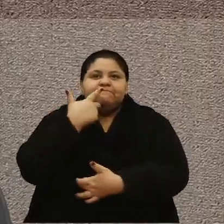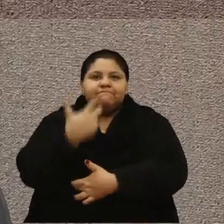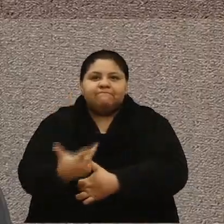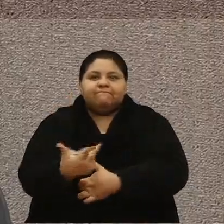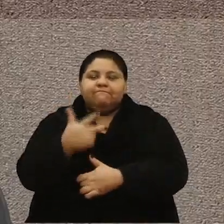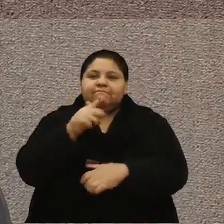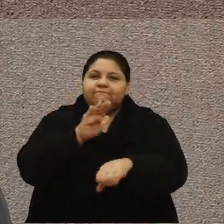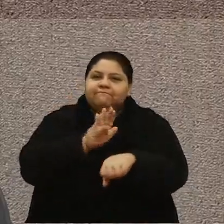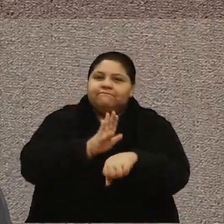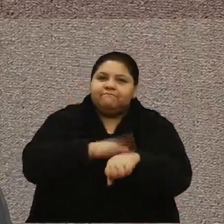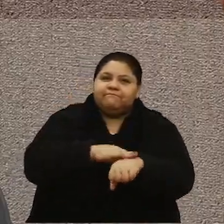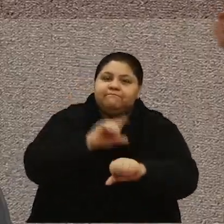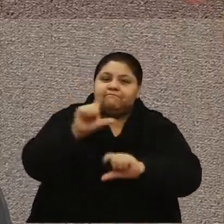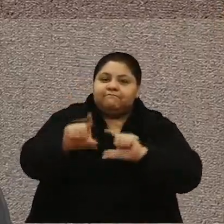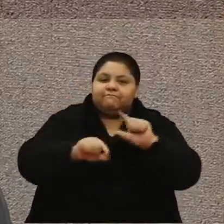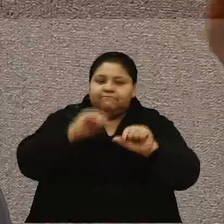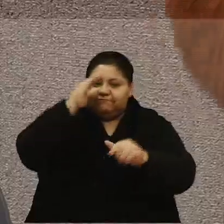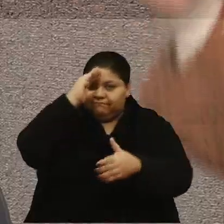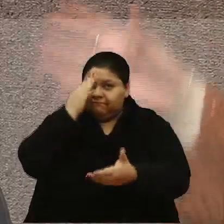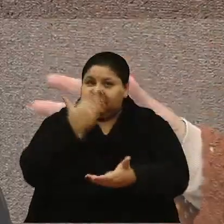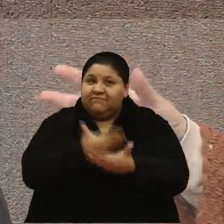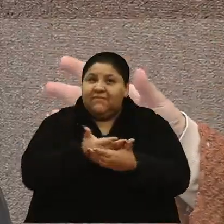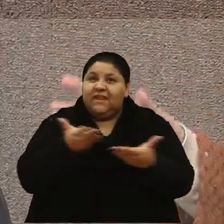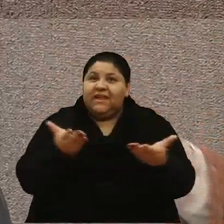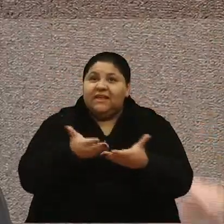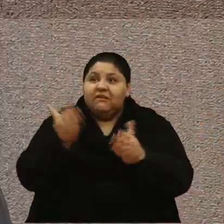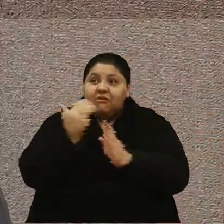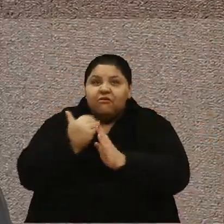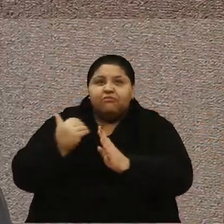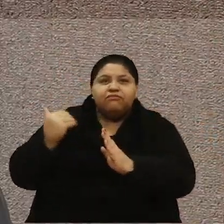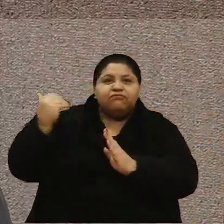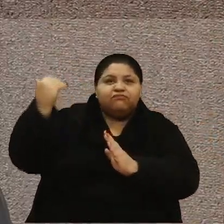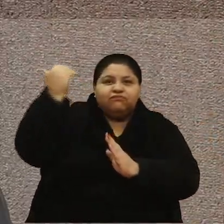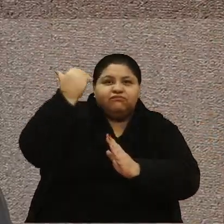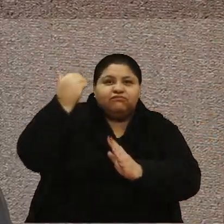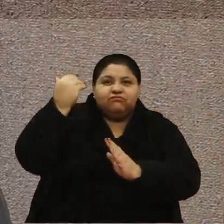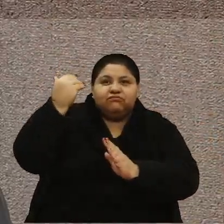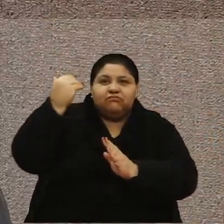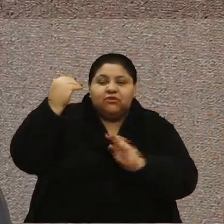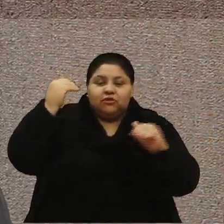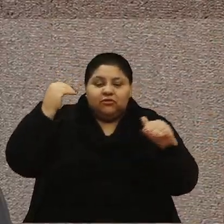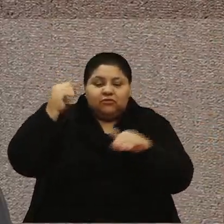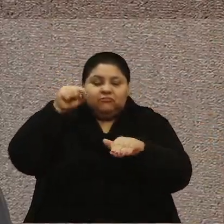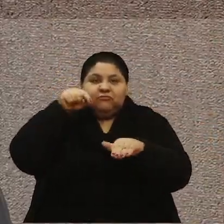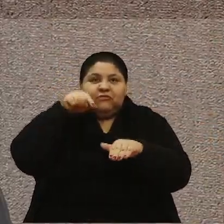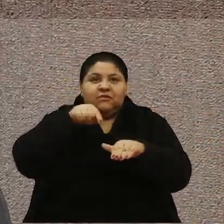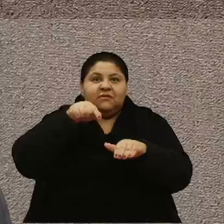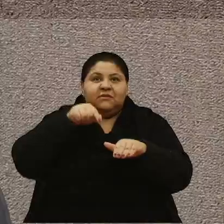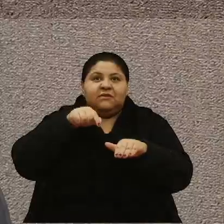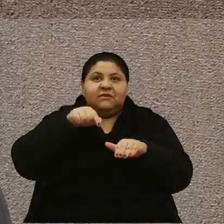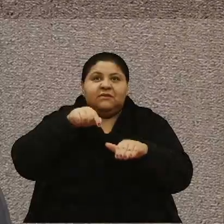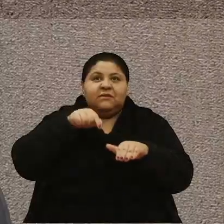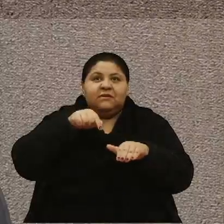o momento em que opiniões e crenças muitas vezes se sobrepõem aos fatos. Então, ele traz uma